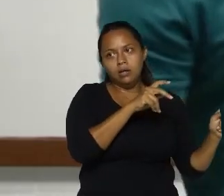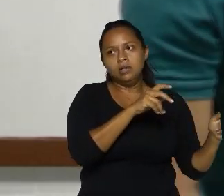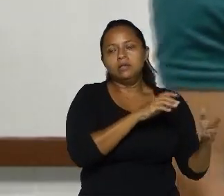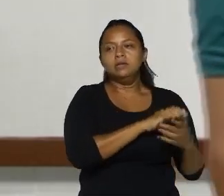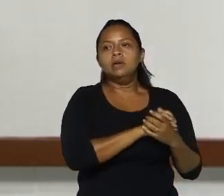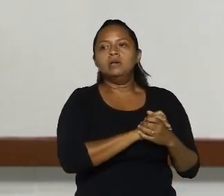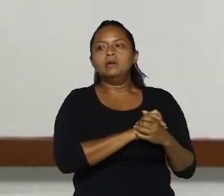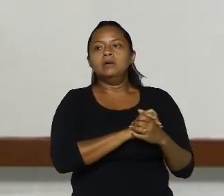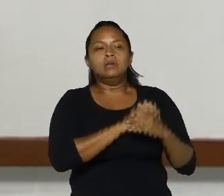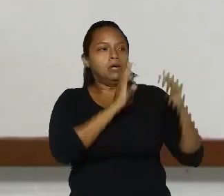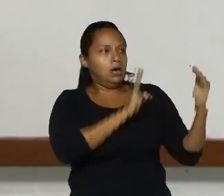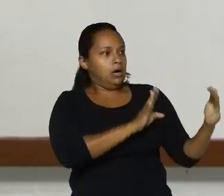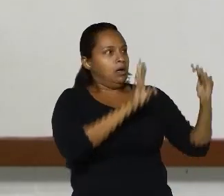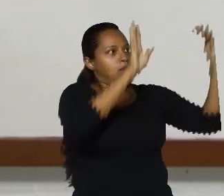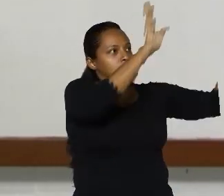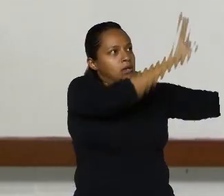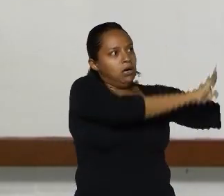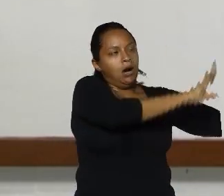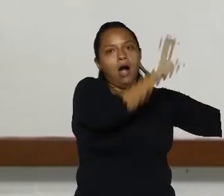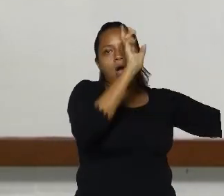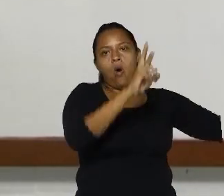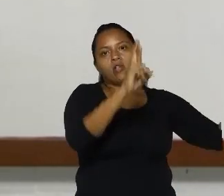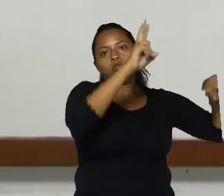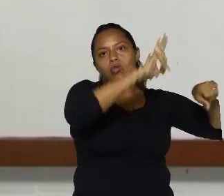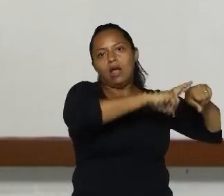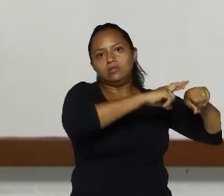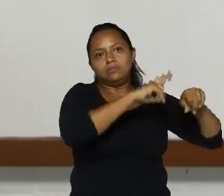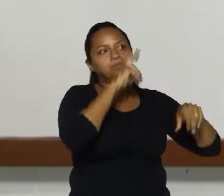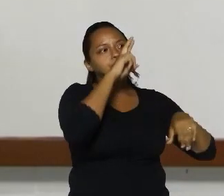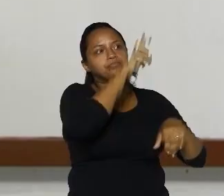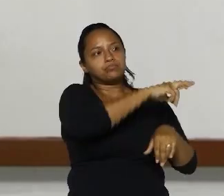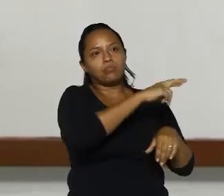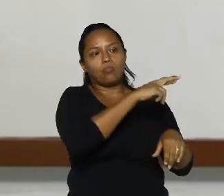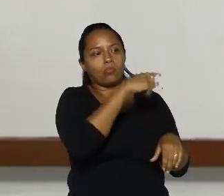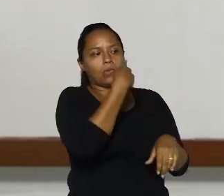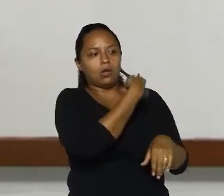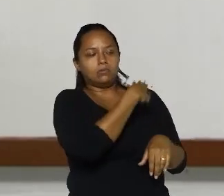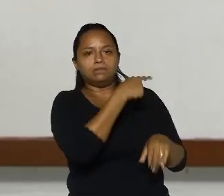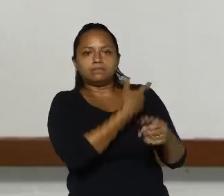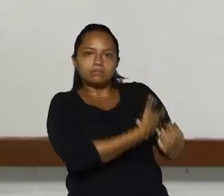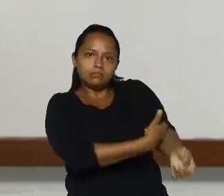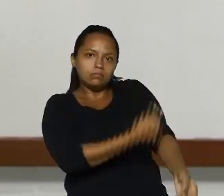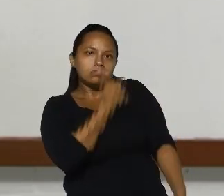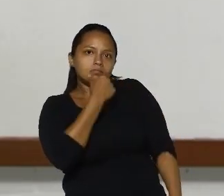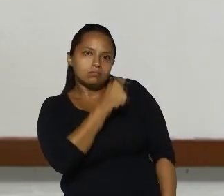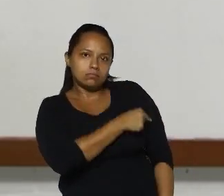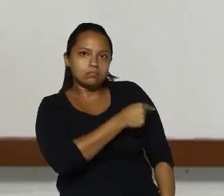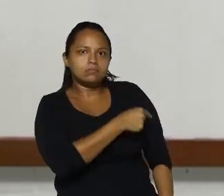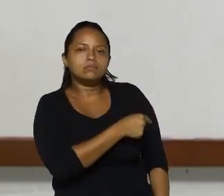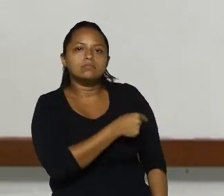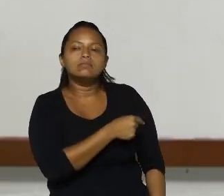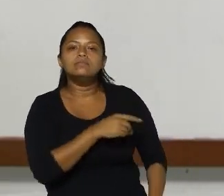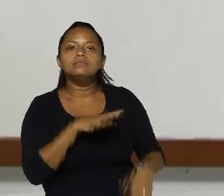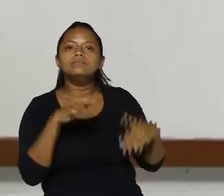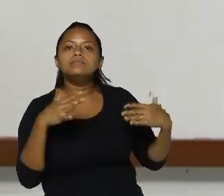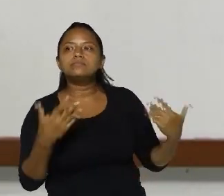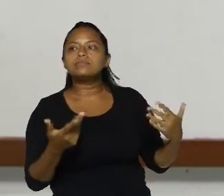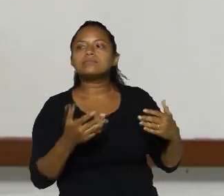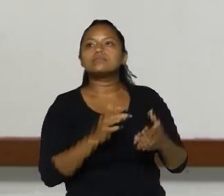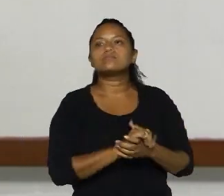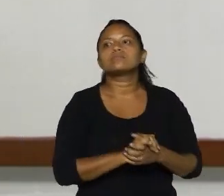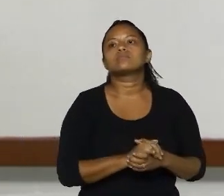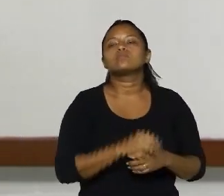esse paciente. A terceira coluna é o resultado do exame deste paciente. Então,